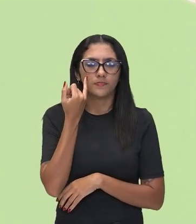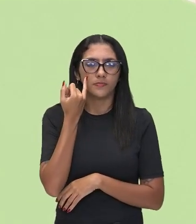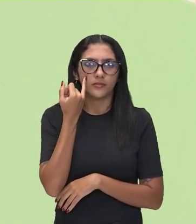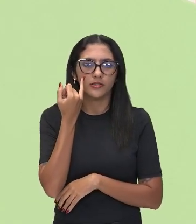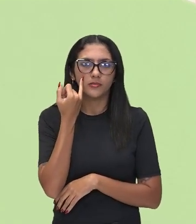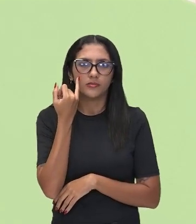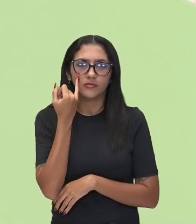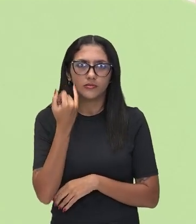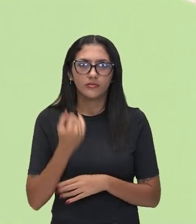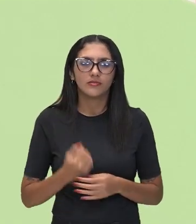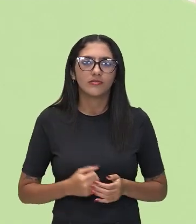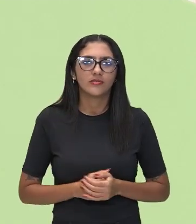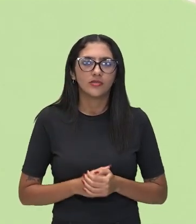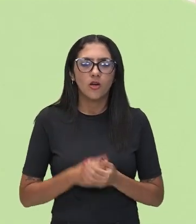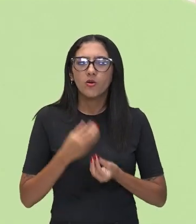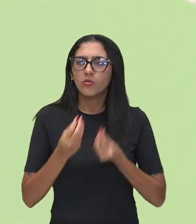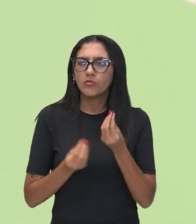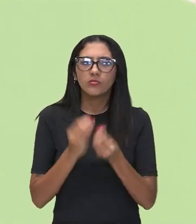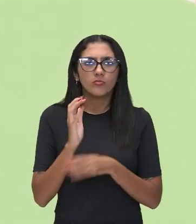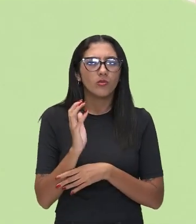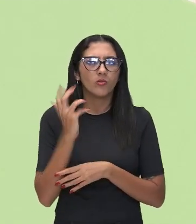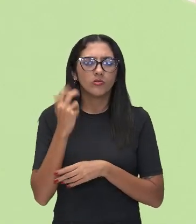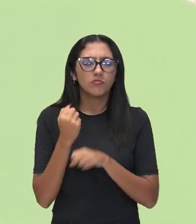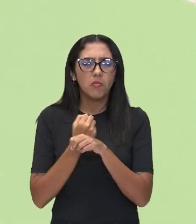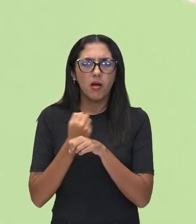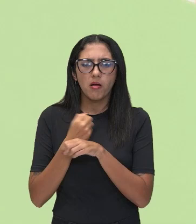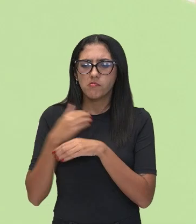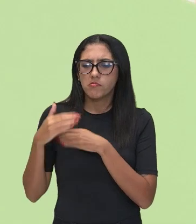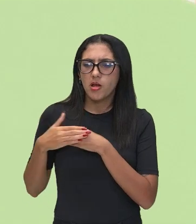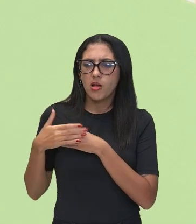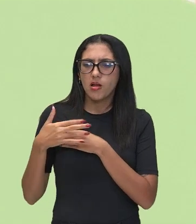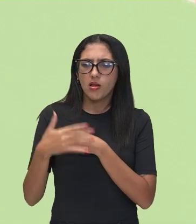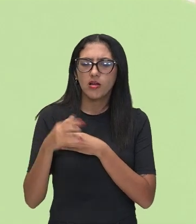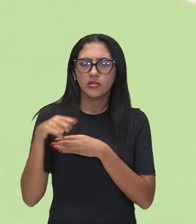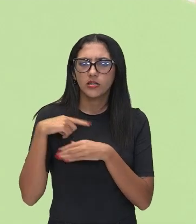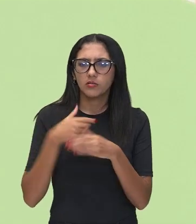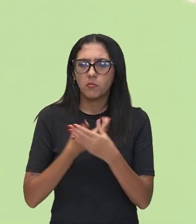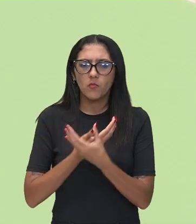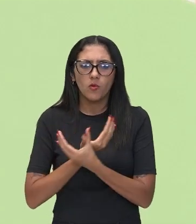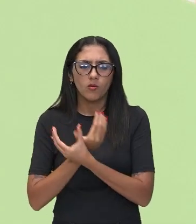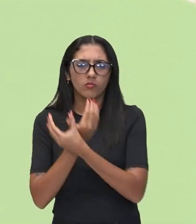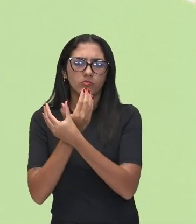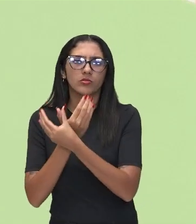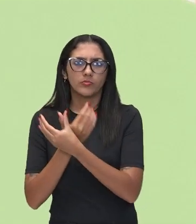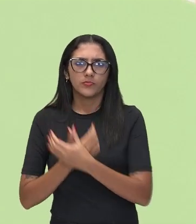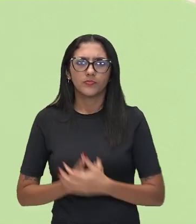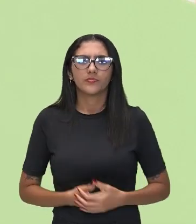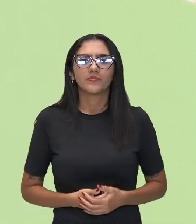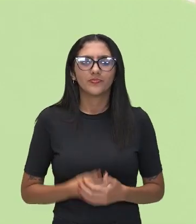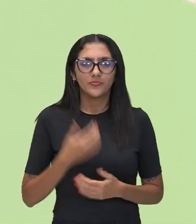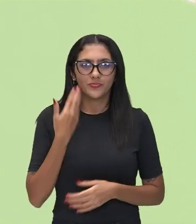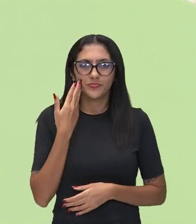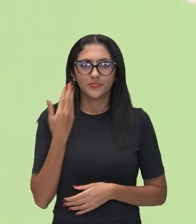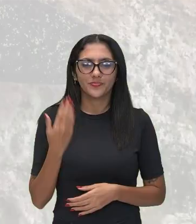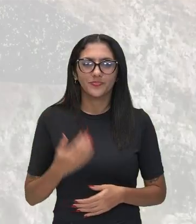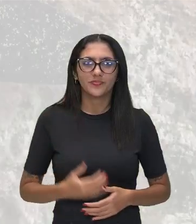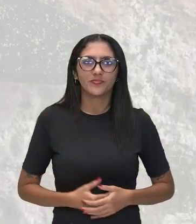nós vamos ver como tudo isso aconteceu aí no caso da mariposa, né, de Manchester. Veja